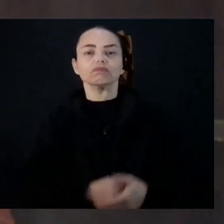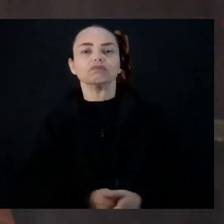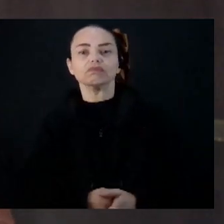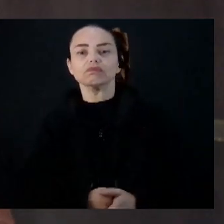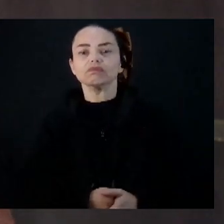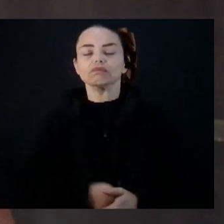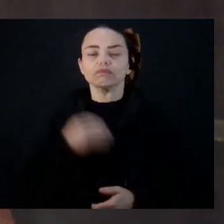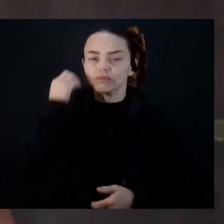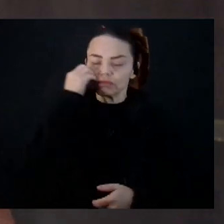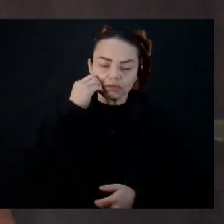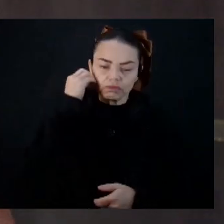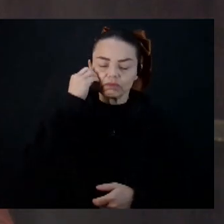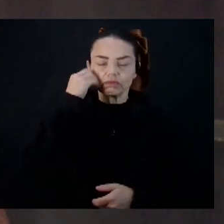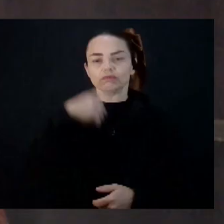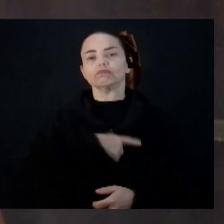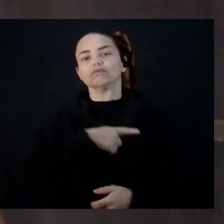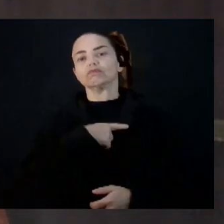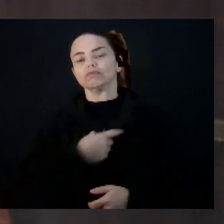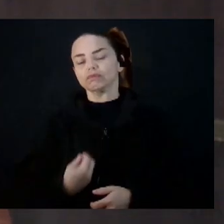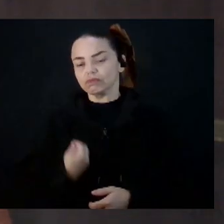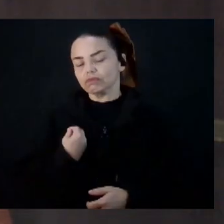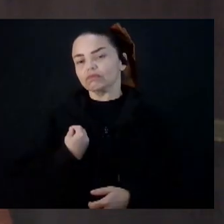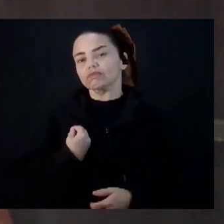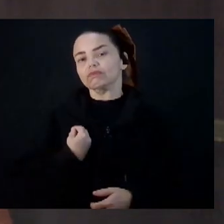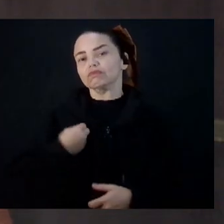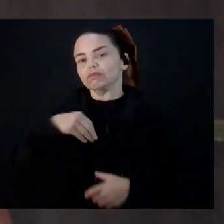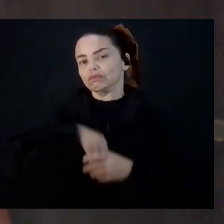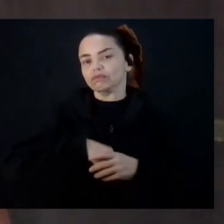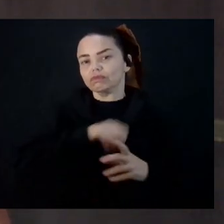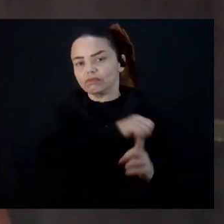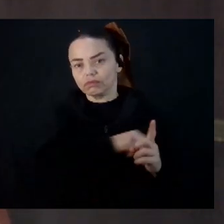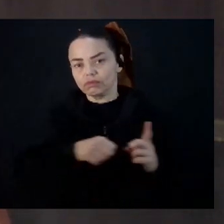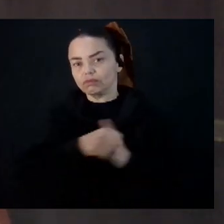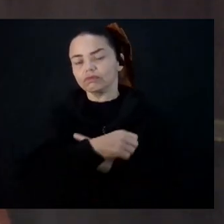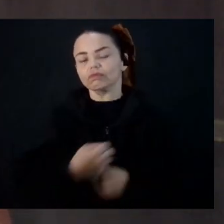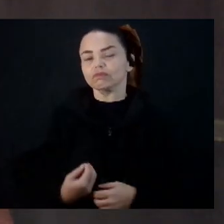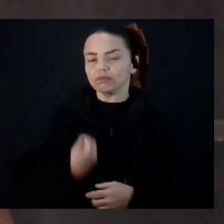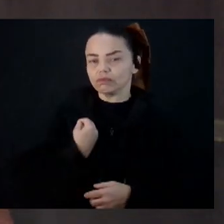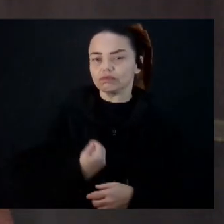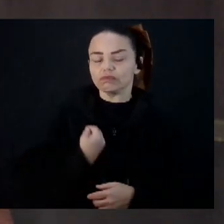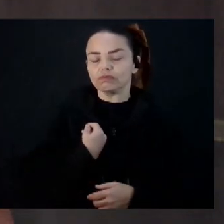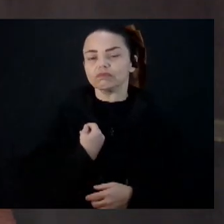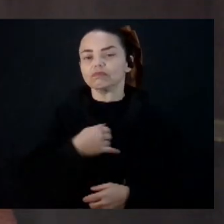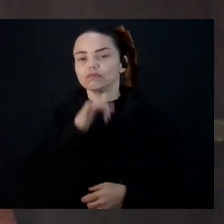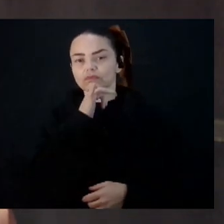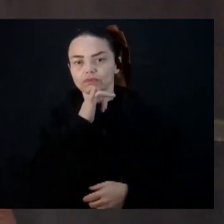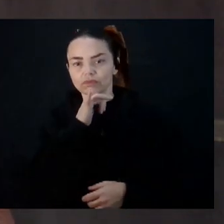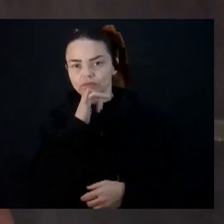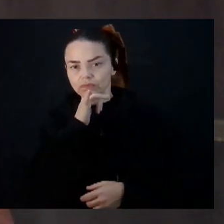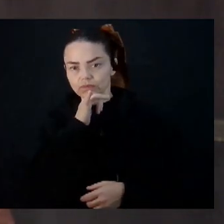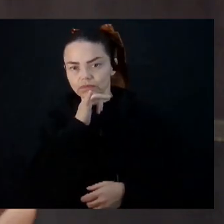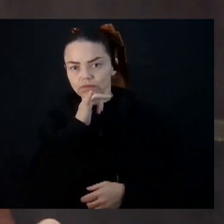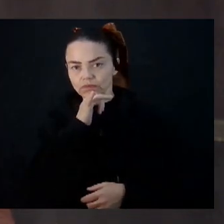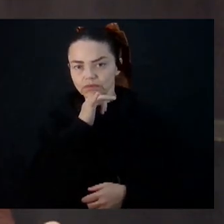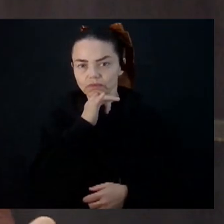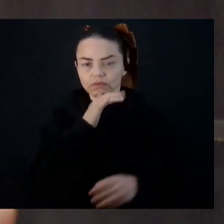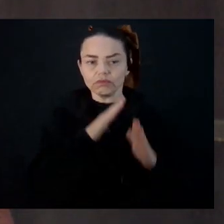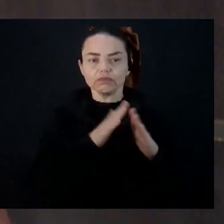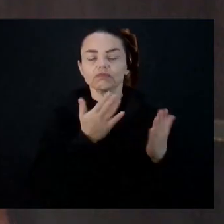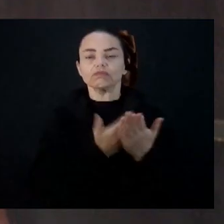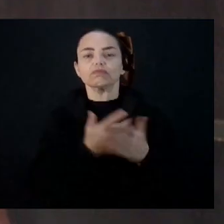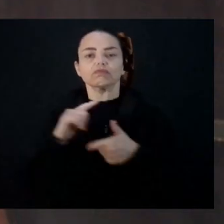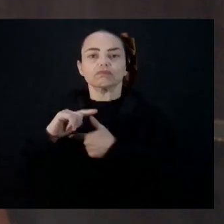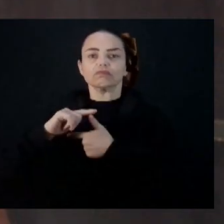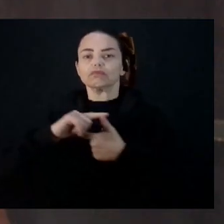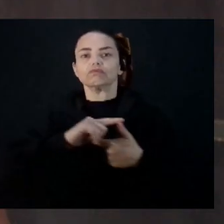experiências que ele tem pela vida dentro da sociedade que ele vive. Então, por exemplo, isso de ser uma escola tradicional da família